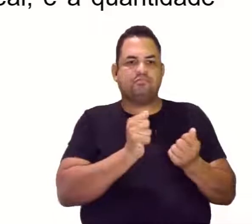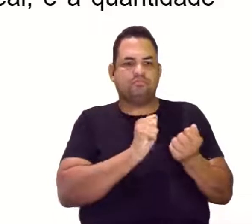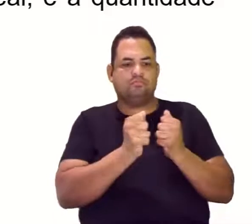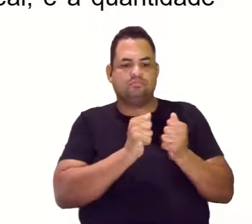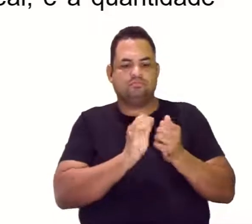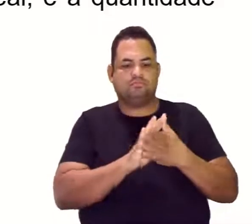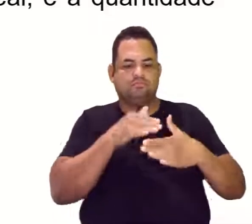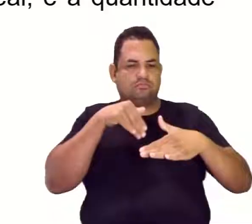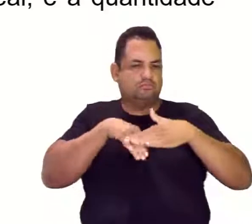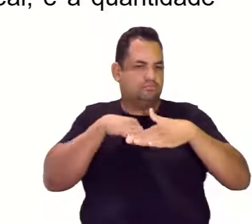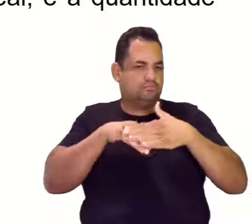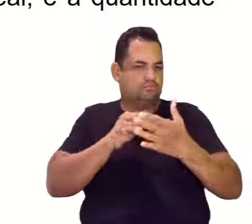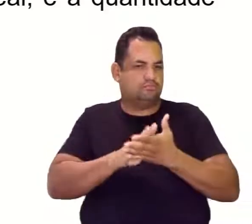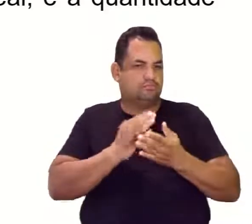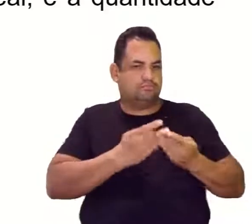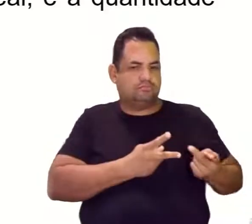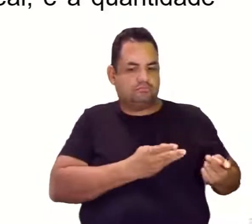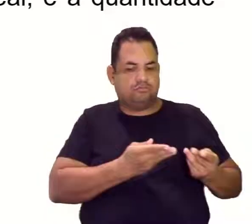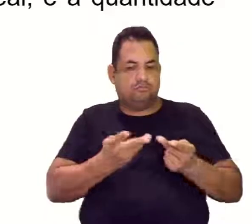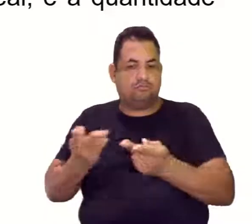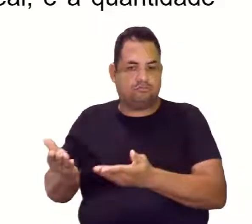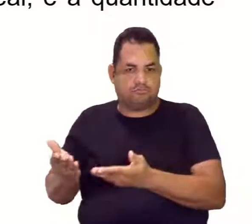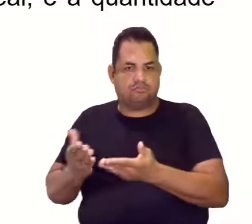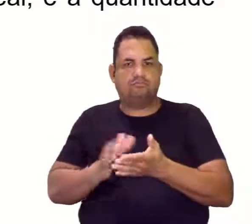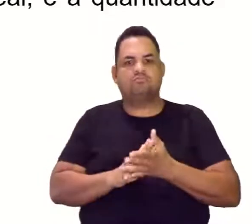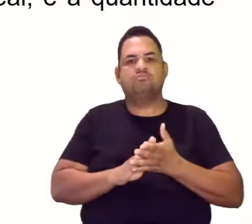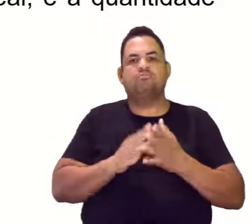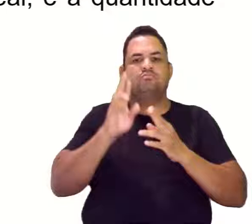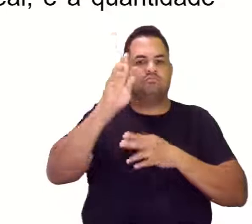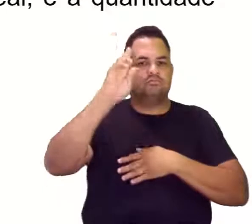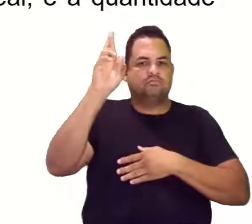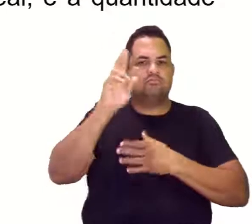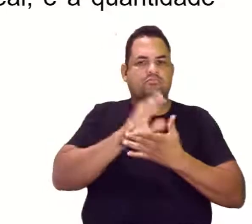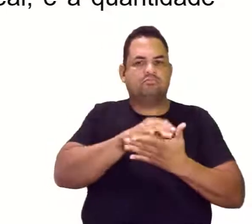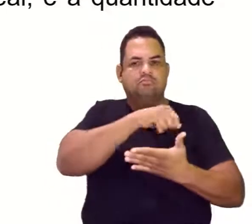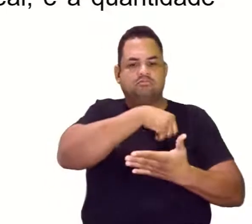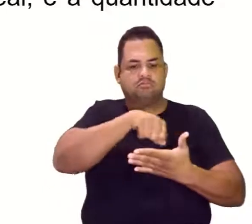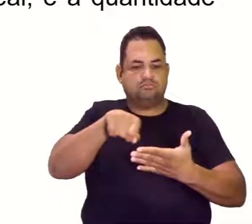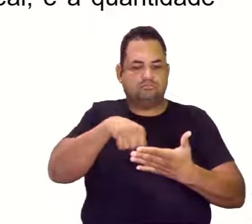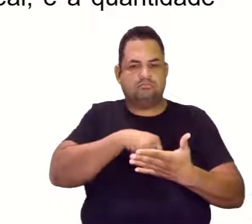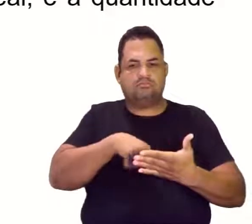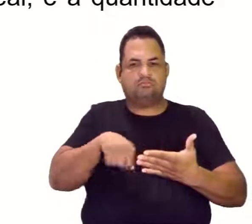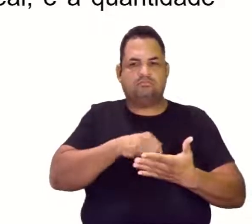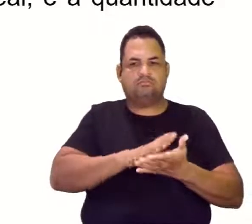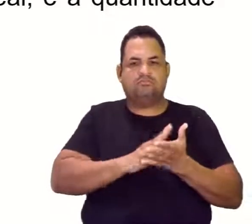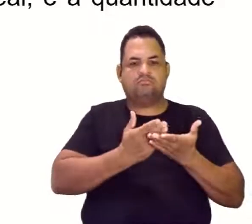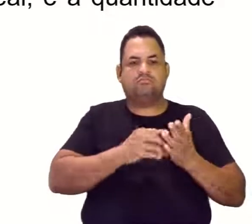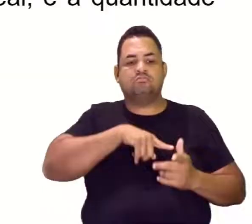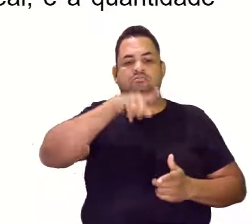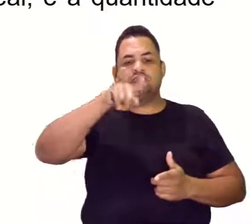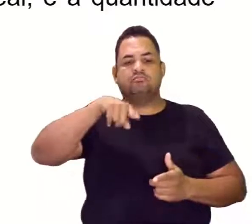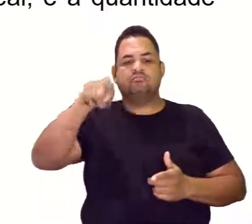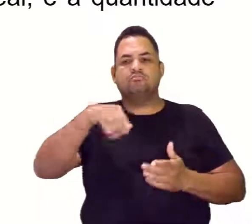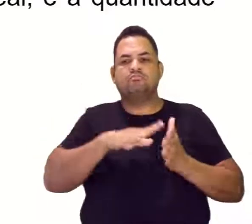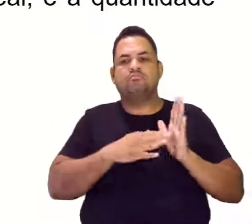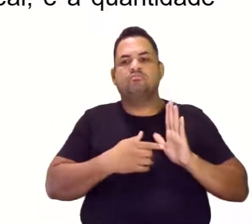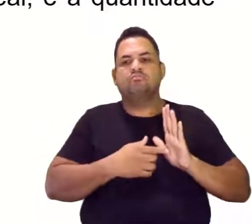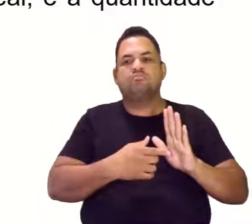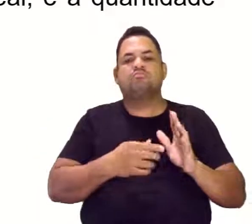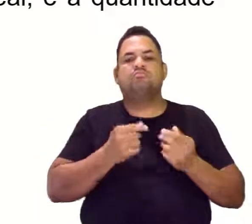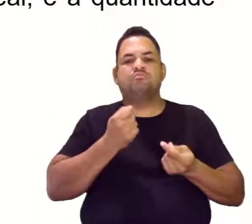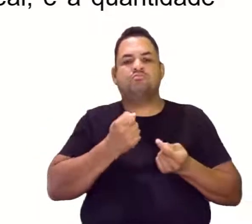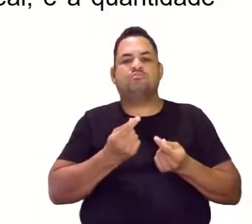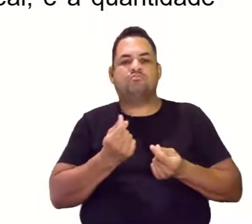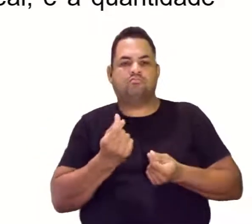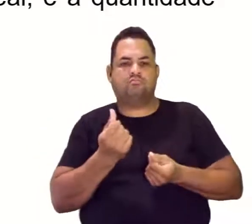de estoque encaminhou ao gerente registros gráficos descrevendo os preços unitários de